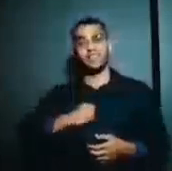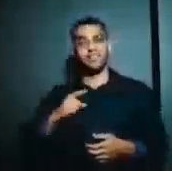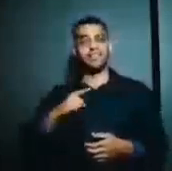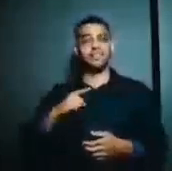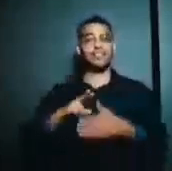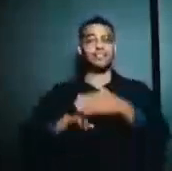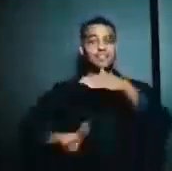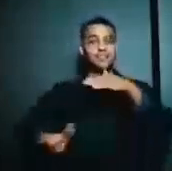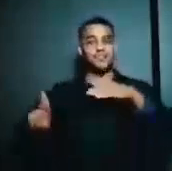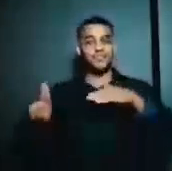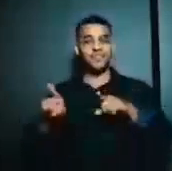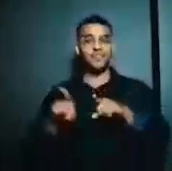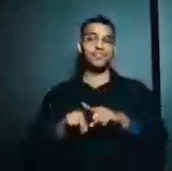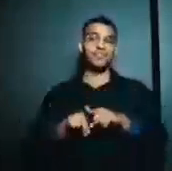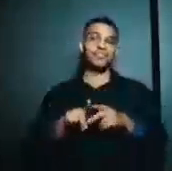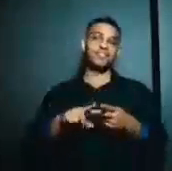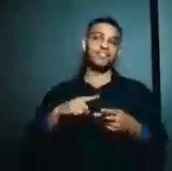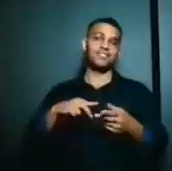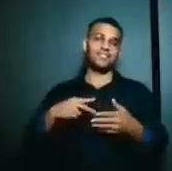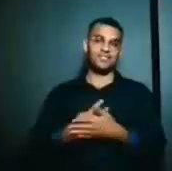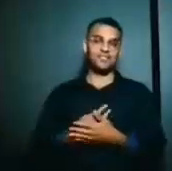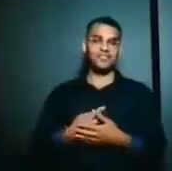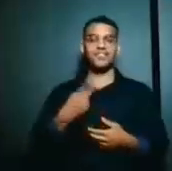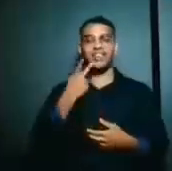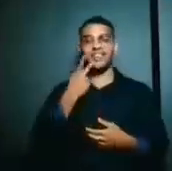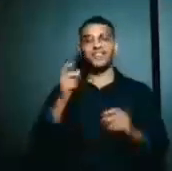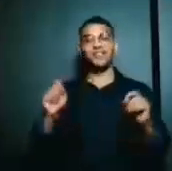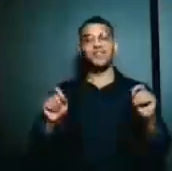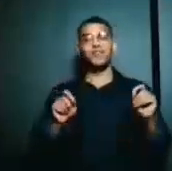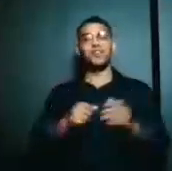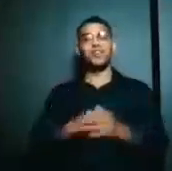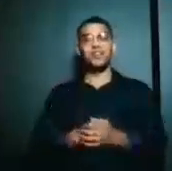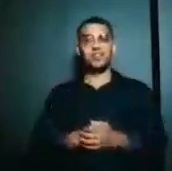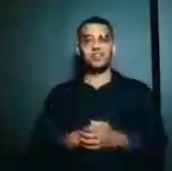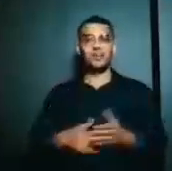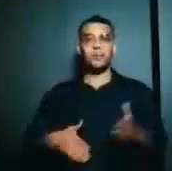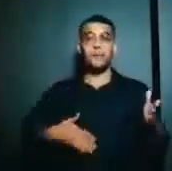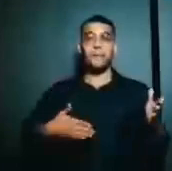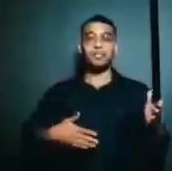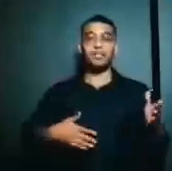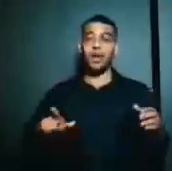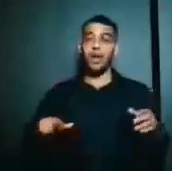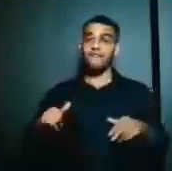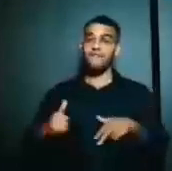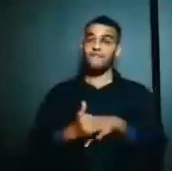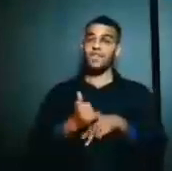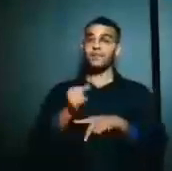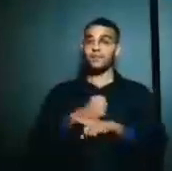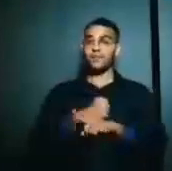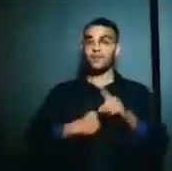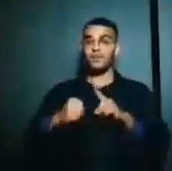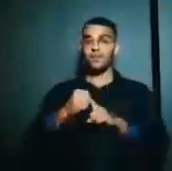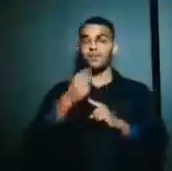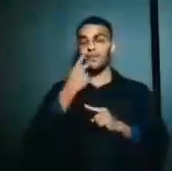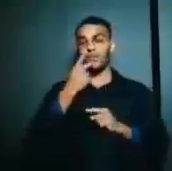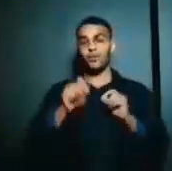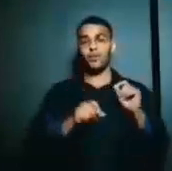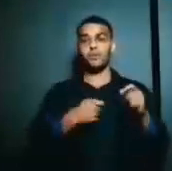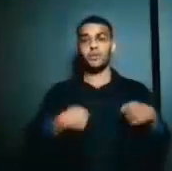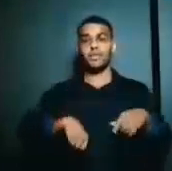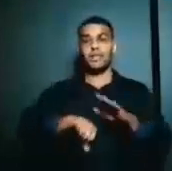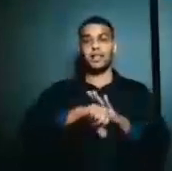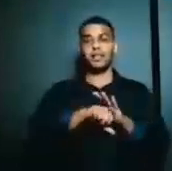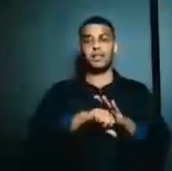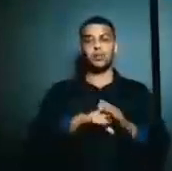Antônio Gramsci, que a esquerda adotou, dizendo que é o seguinte, bandido é vítima da sociedade. E quando a gente fala, ó, tem que endurecer a legislação penal. E quando a gente fala endurecer,